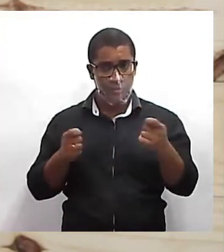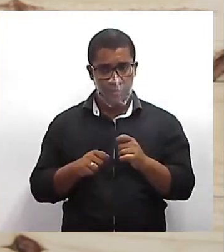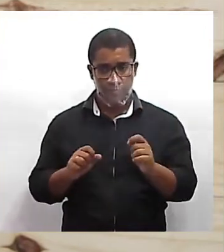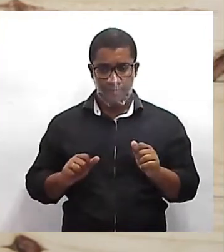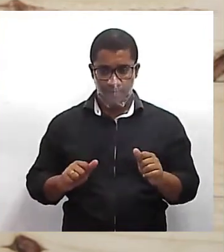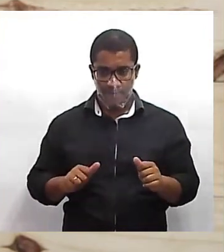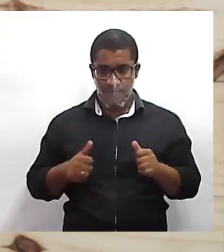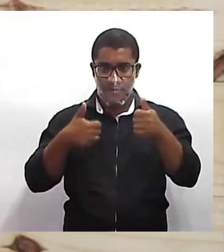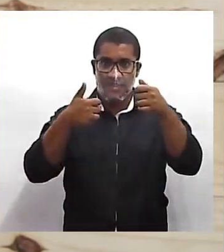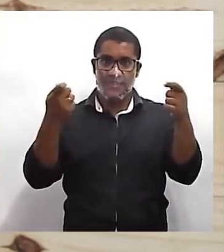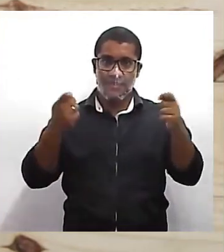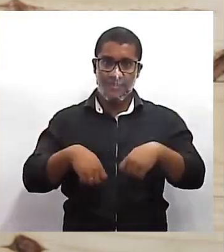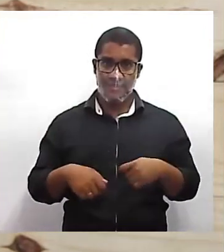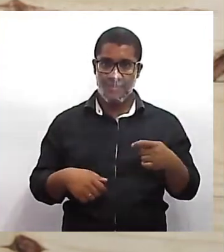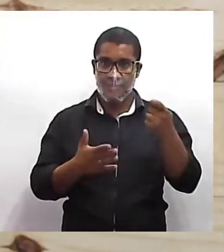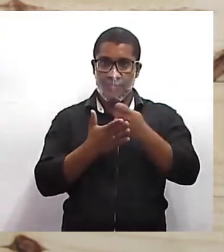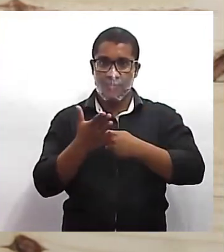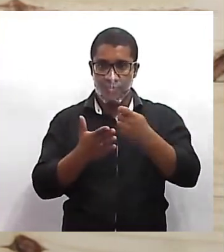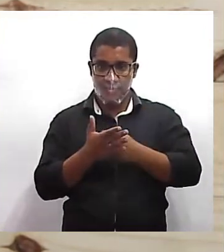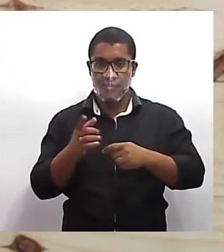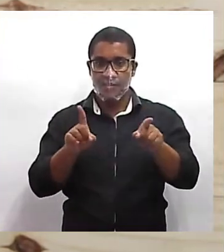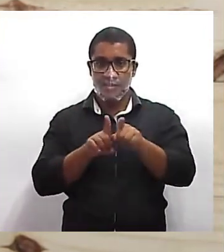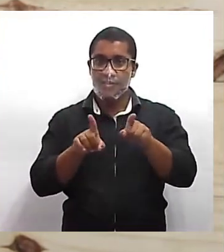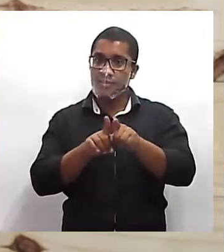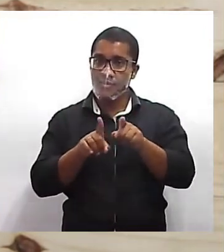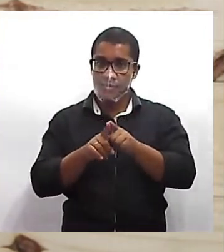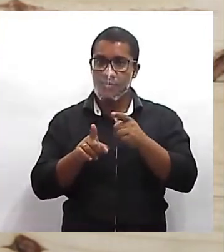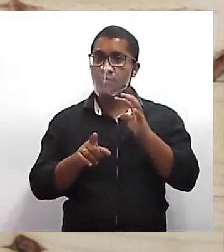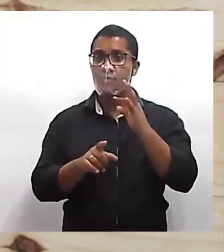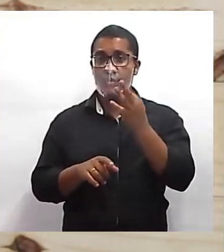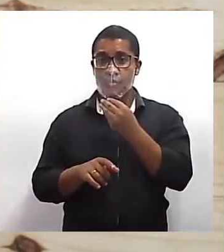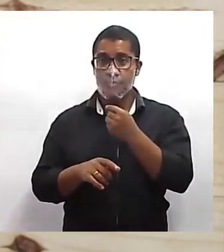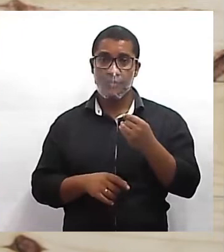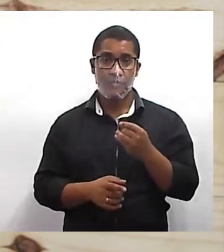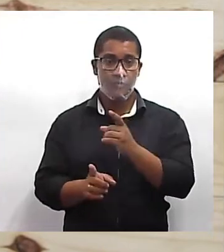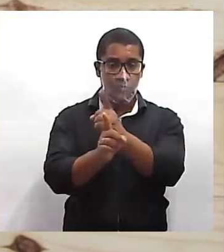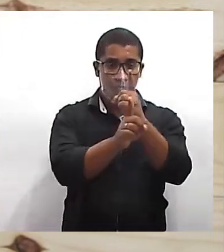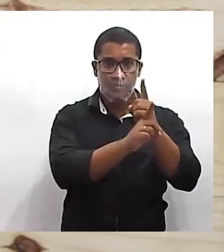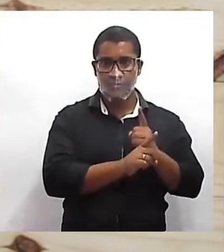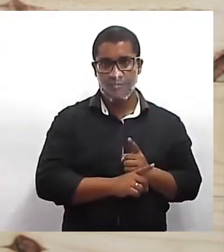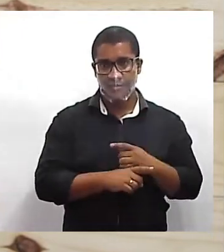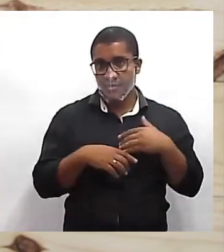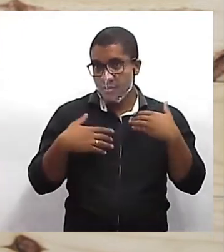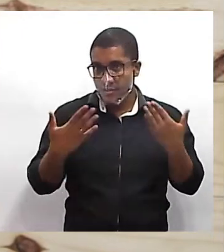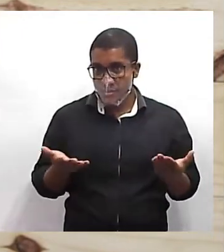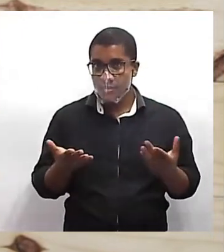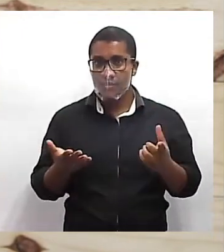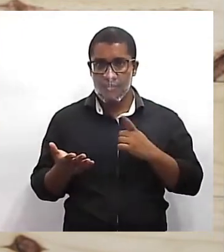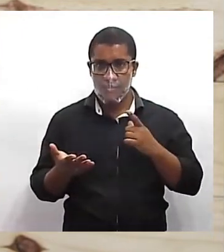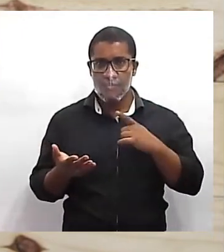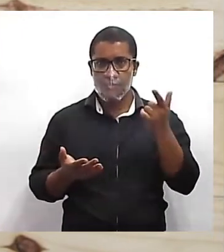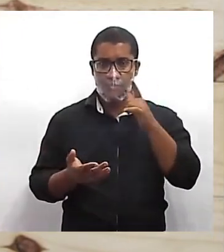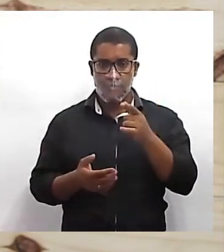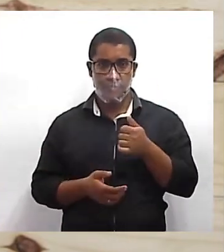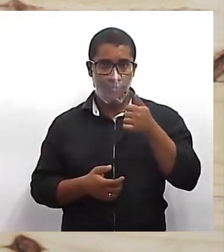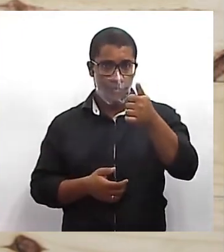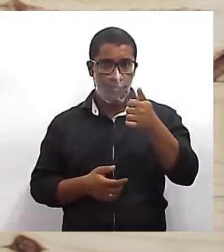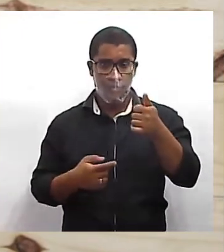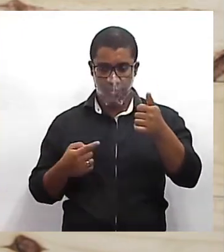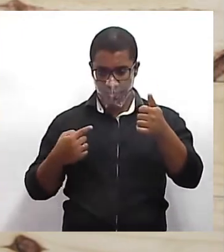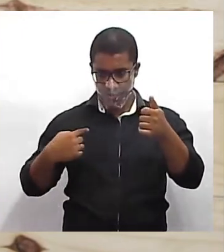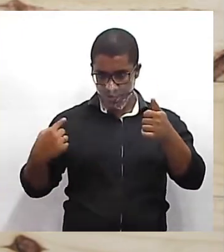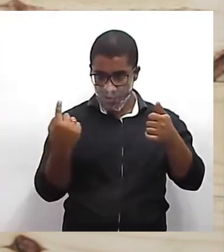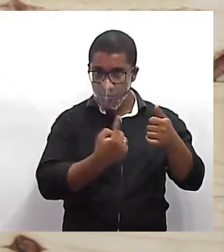justamente para lutarmos, para buscarmos esse conhecimento, e aí que tragam benefício não só para nós, mas para as